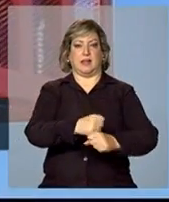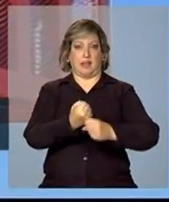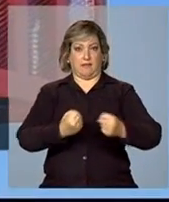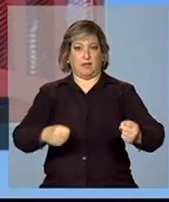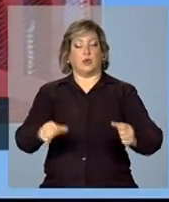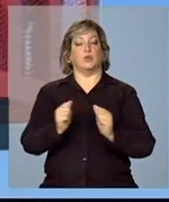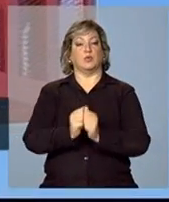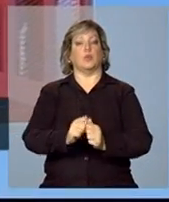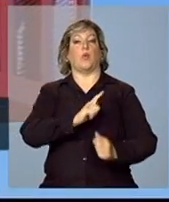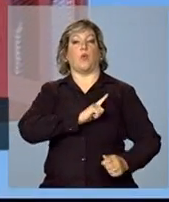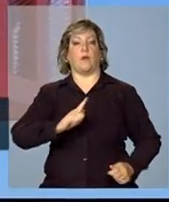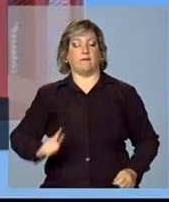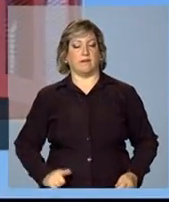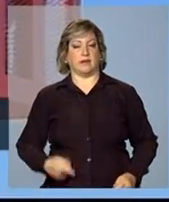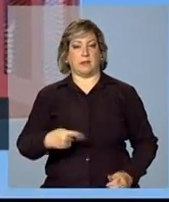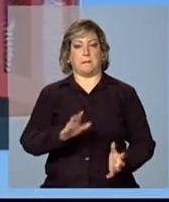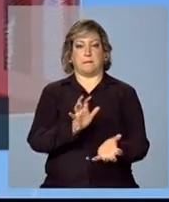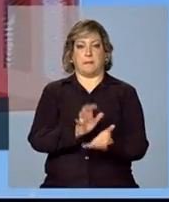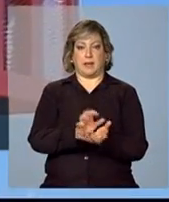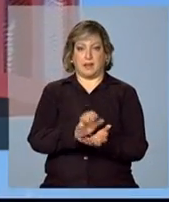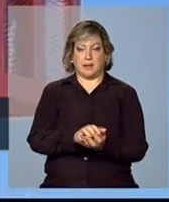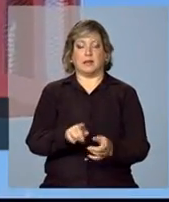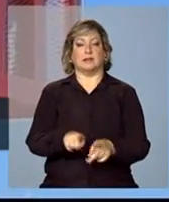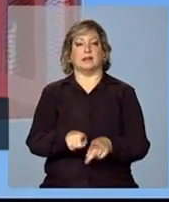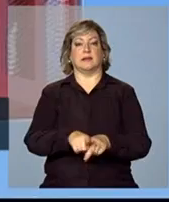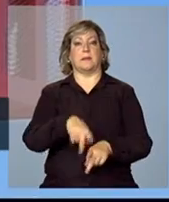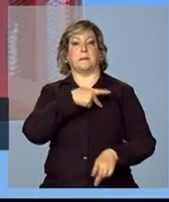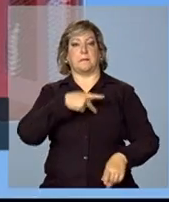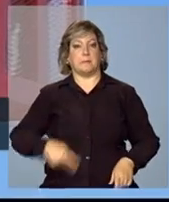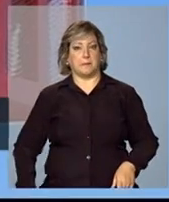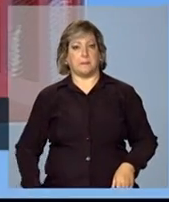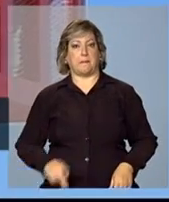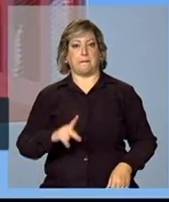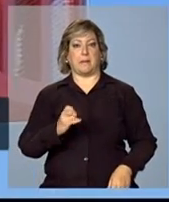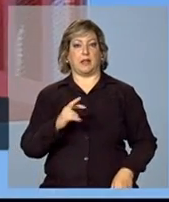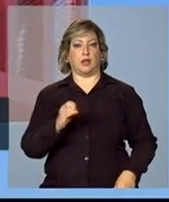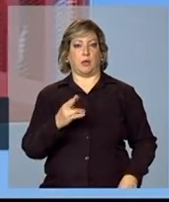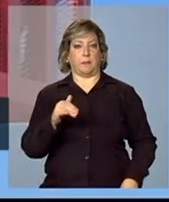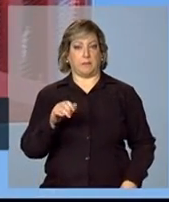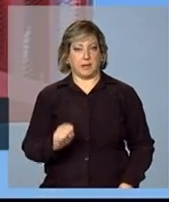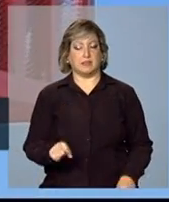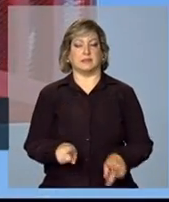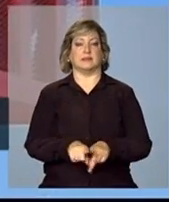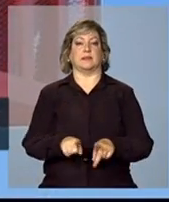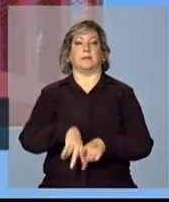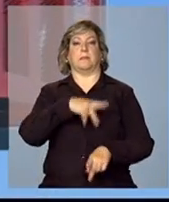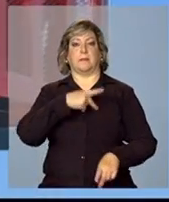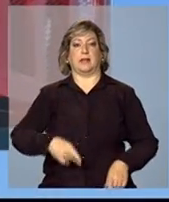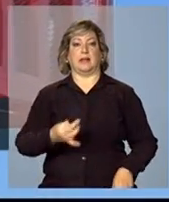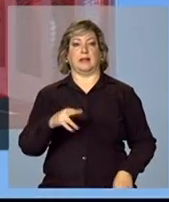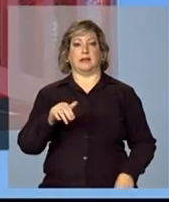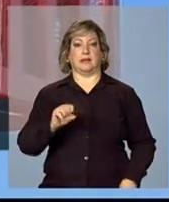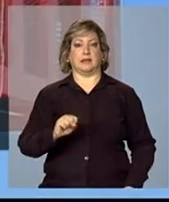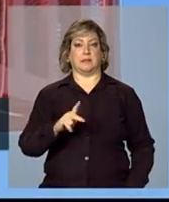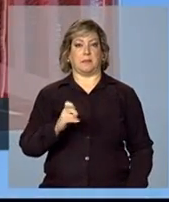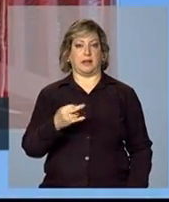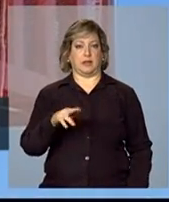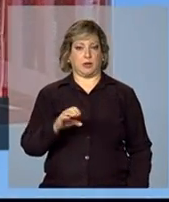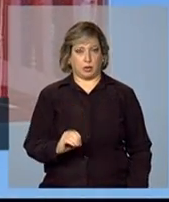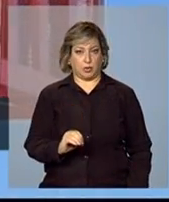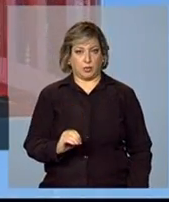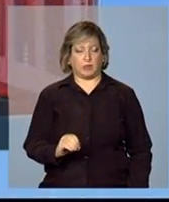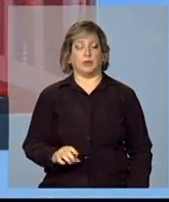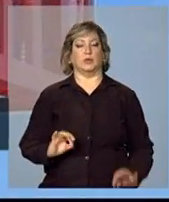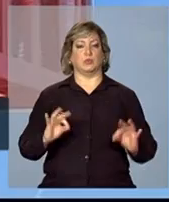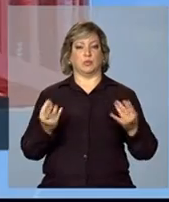governador de Pernambuco Eduardo Campos da presidente da Petrobras graça Foster do presidente da Trans Petro